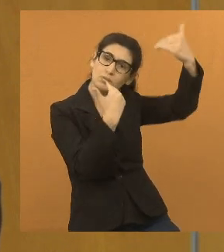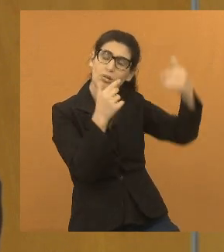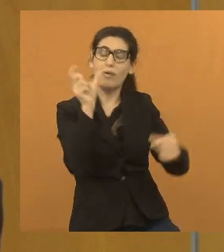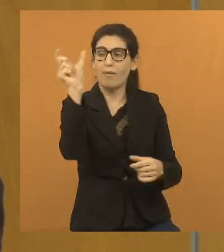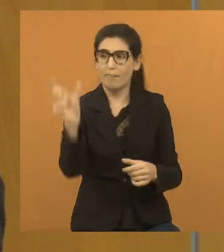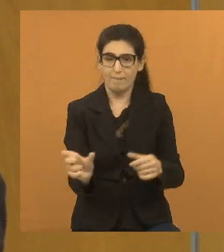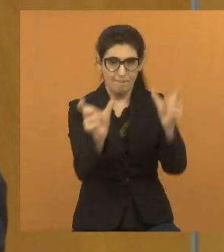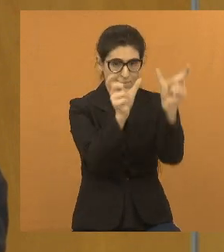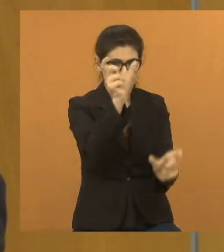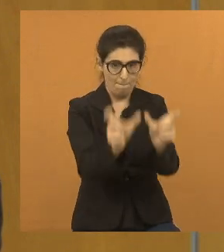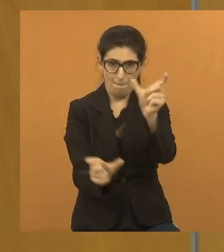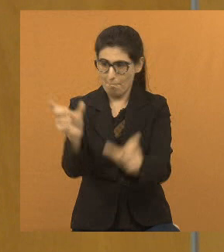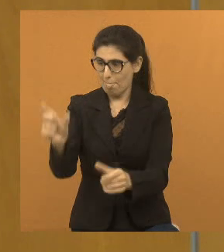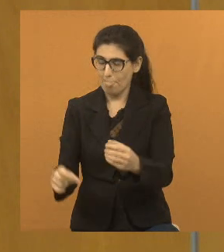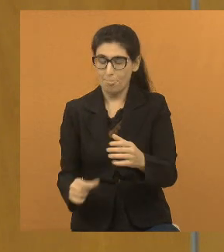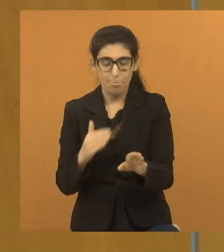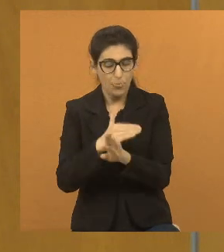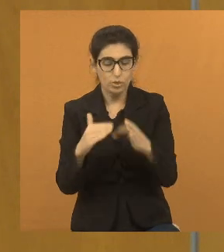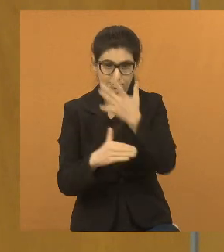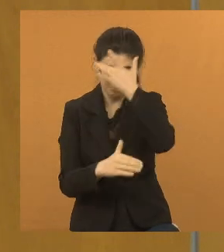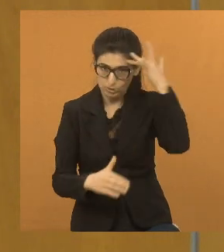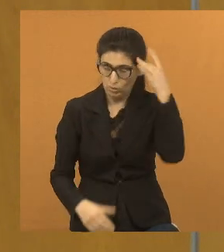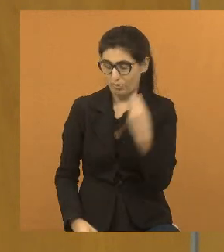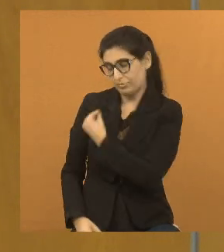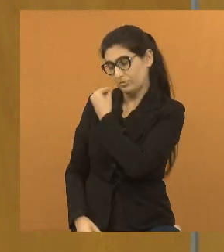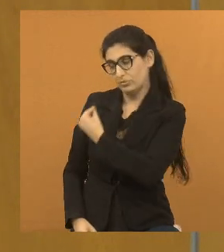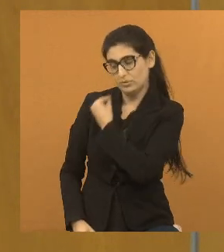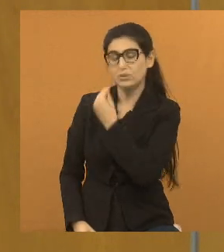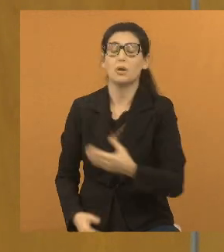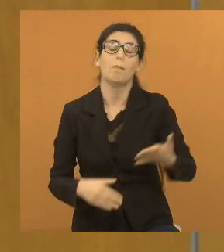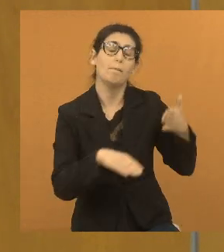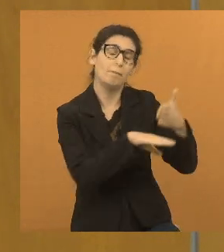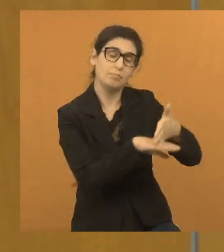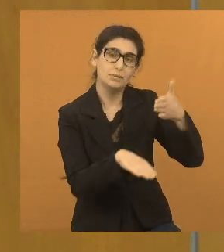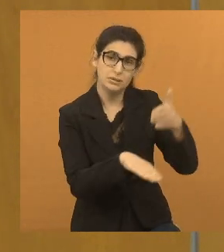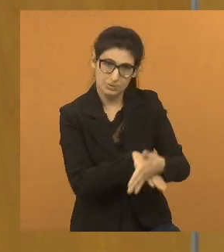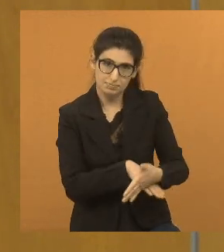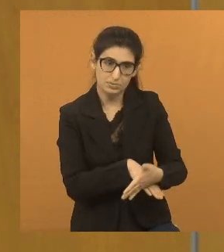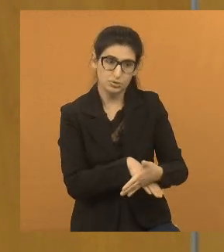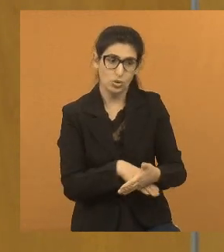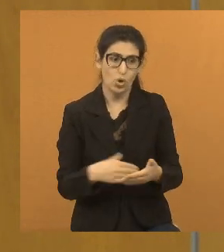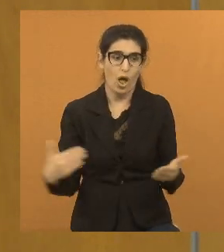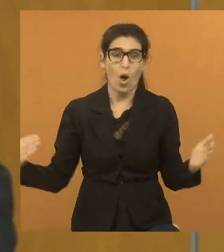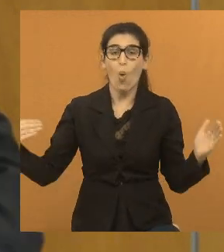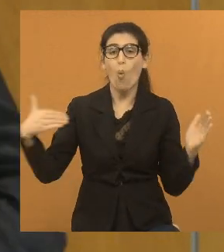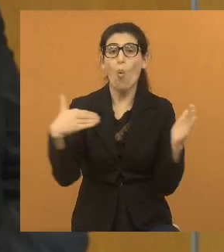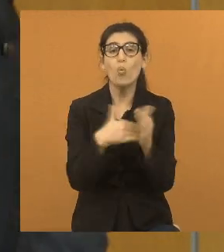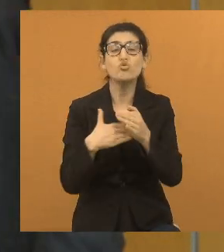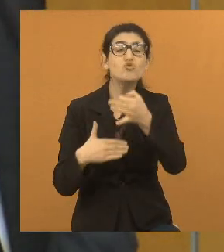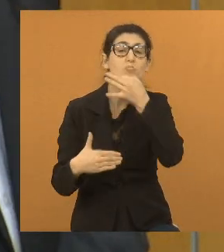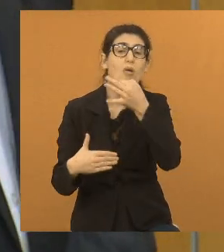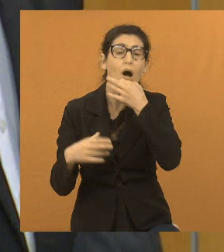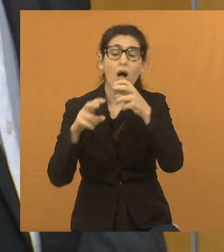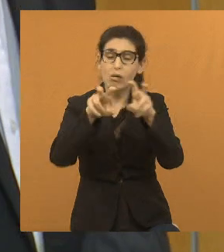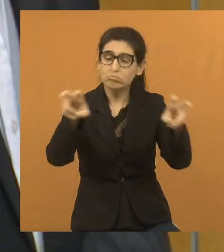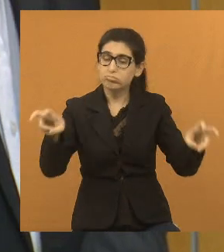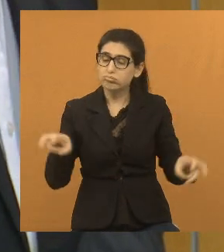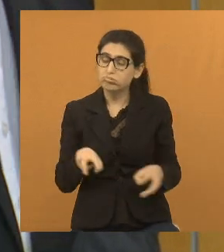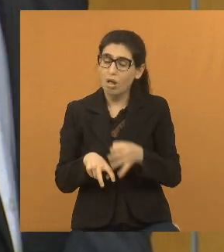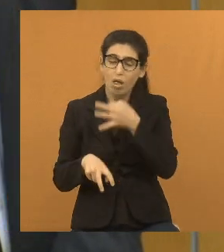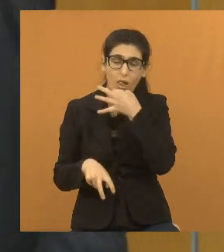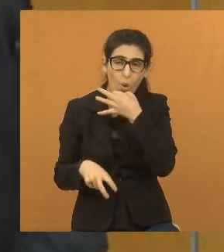de todos vocês que estão presentes aqui, participando dessa última audiência pública.